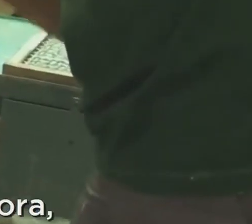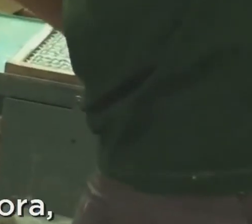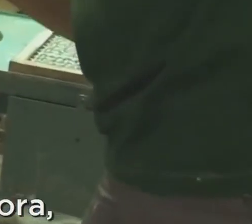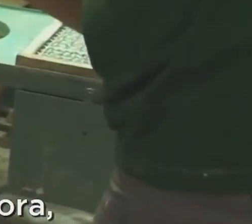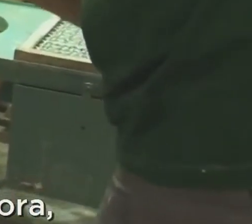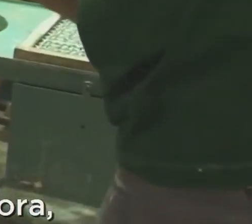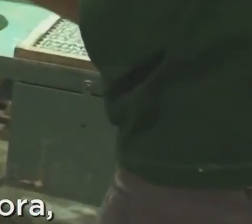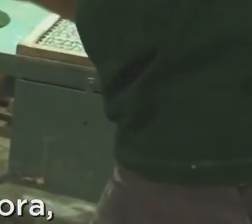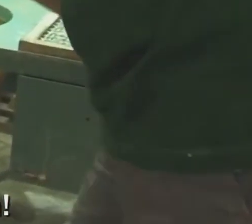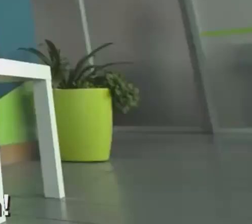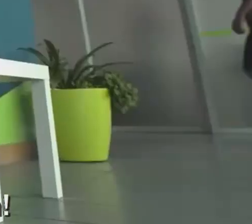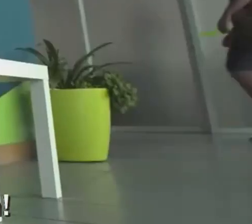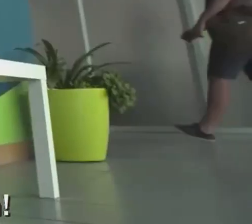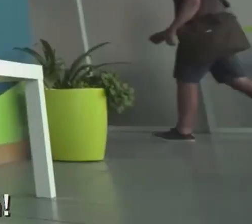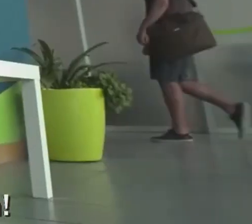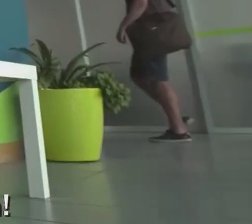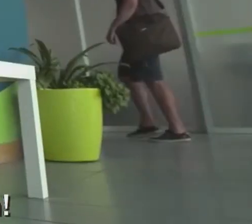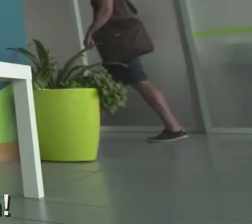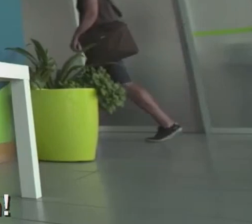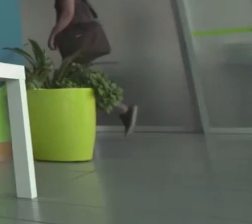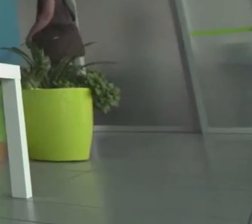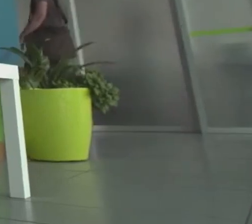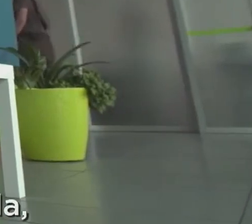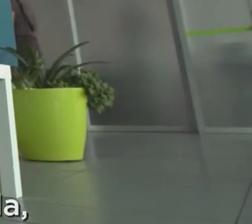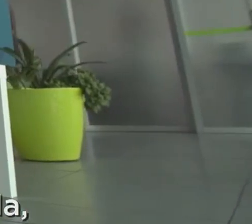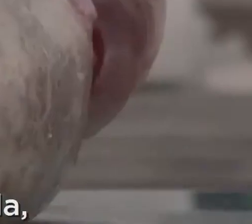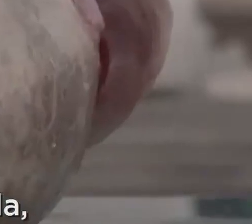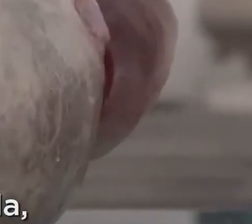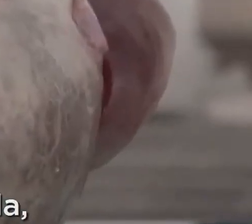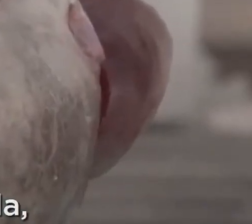e outras que tendo nascido agora vão ser uma grande história.